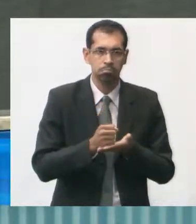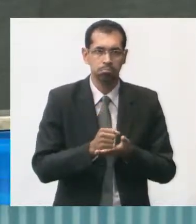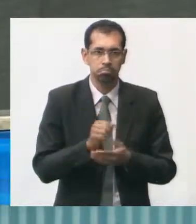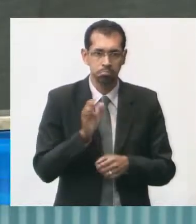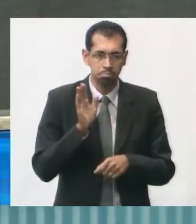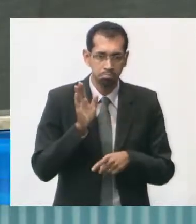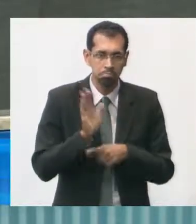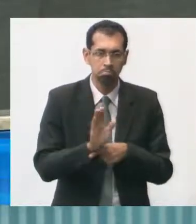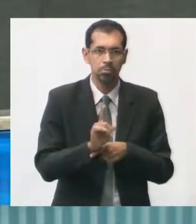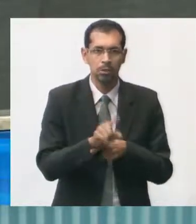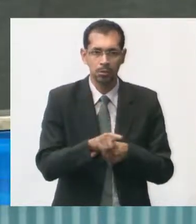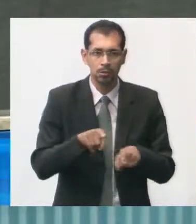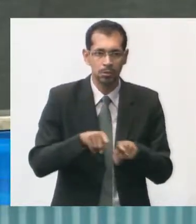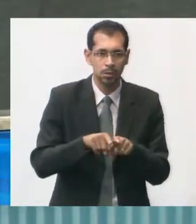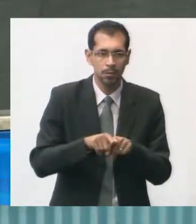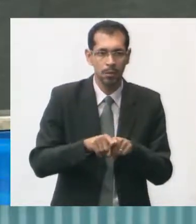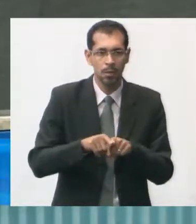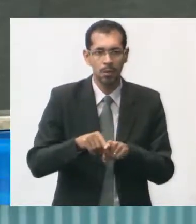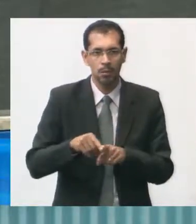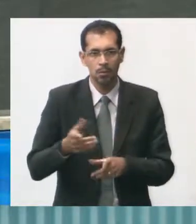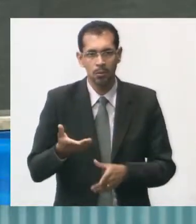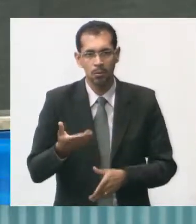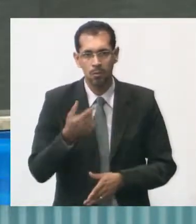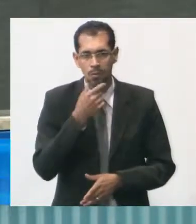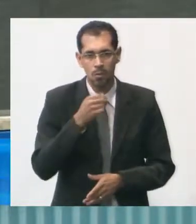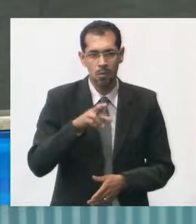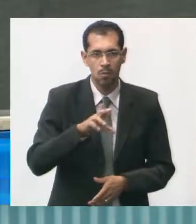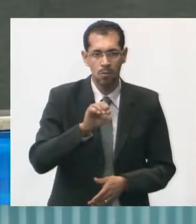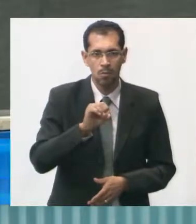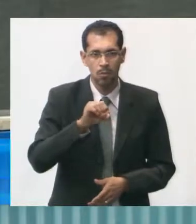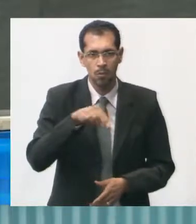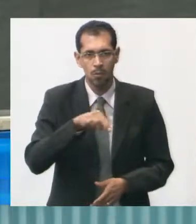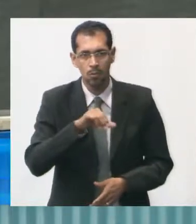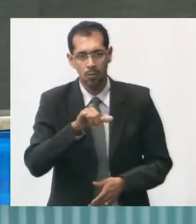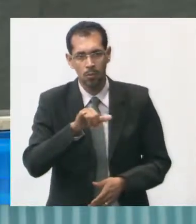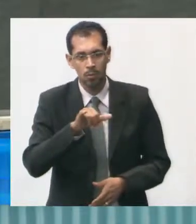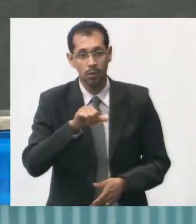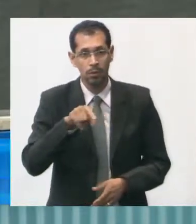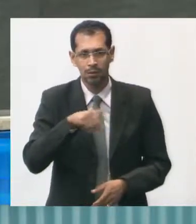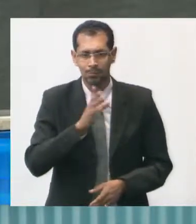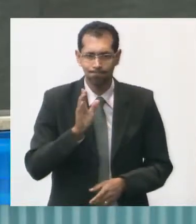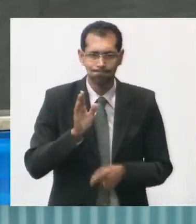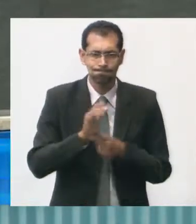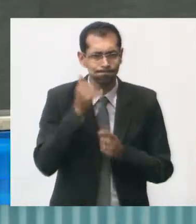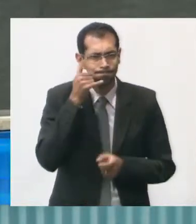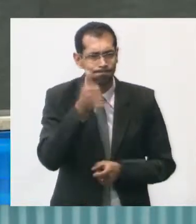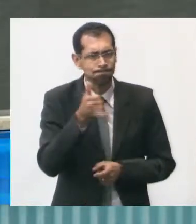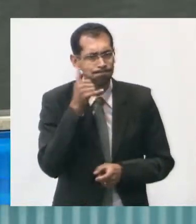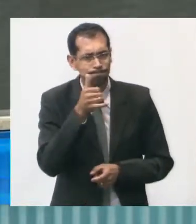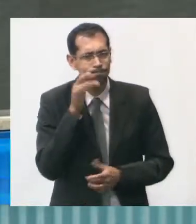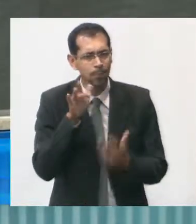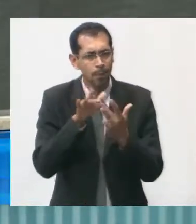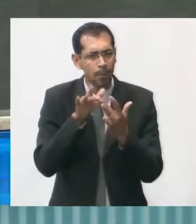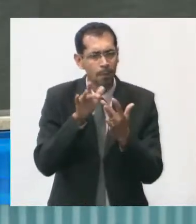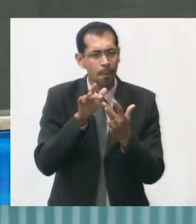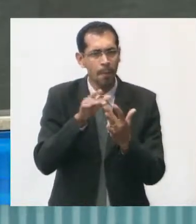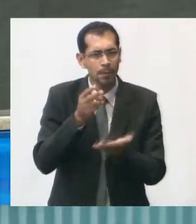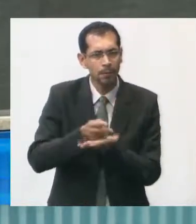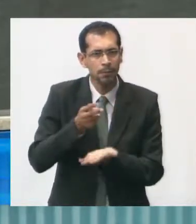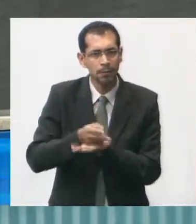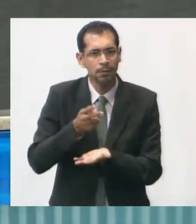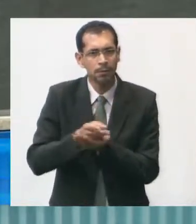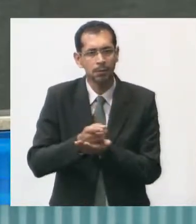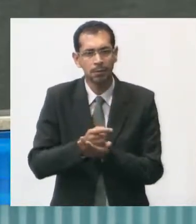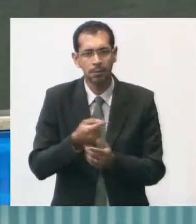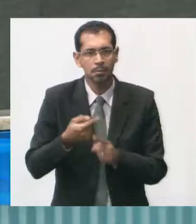tem ligado, tem se preocupado com a senhora. Então, vamos continuar mantendo esse contato com a senhora para que esse